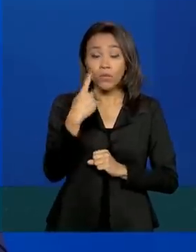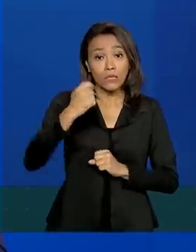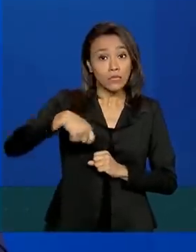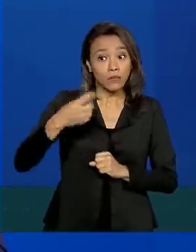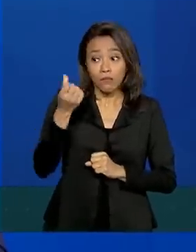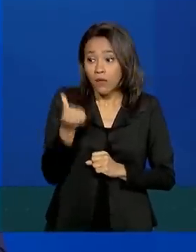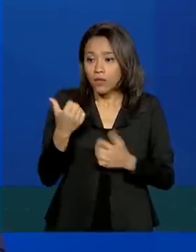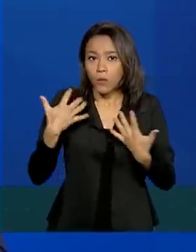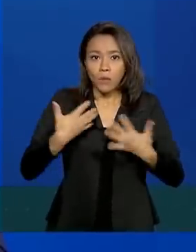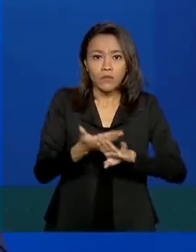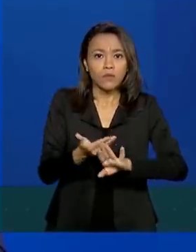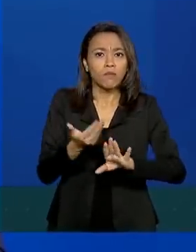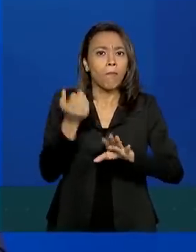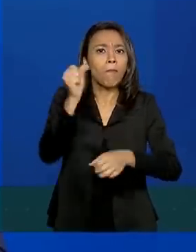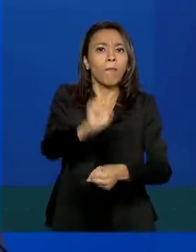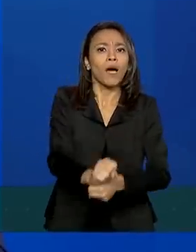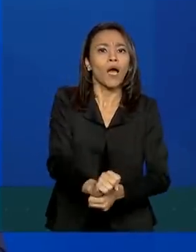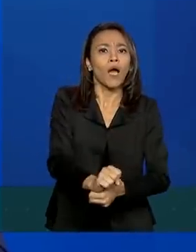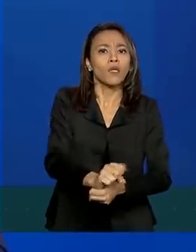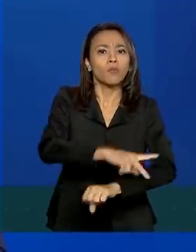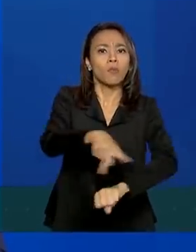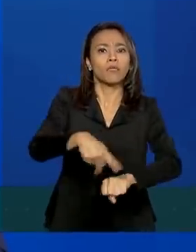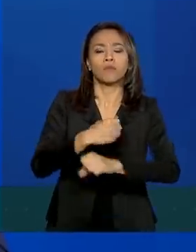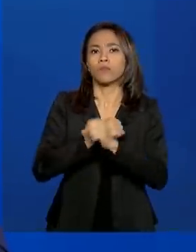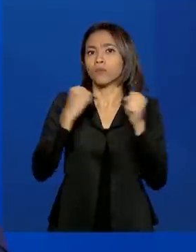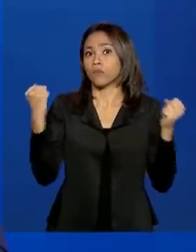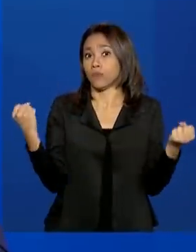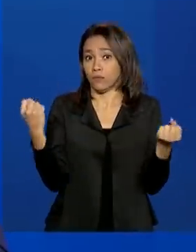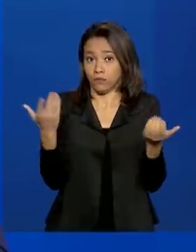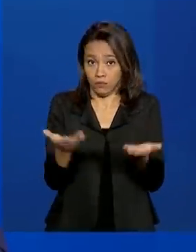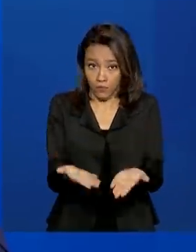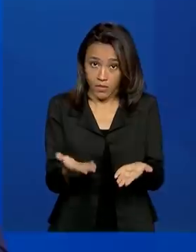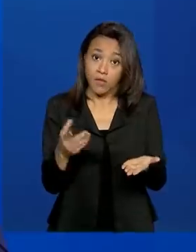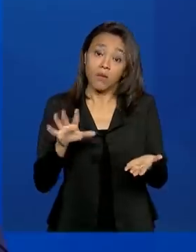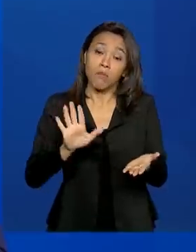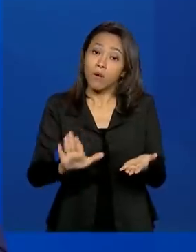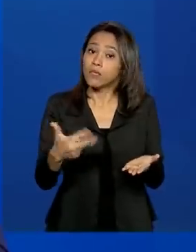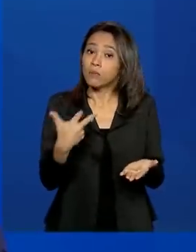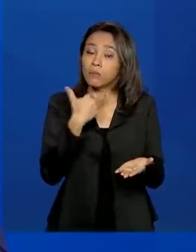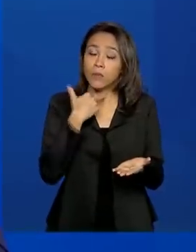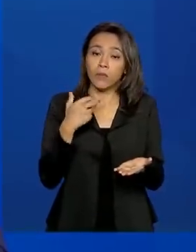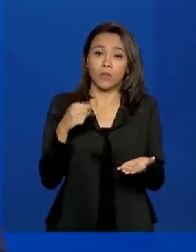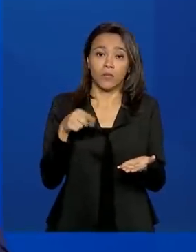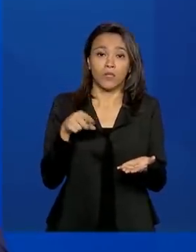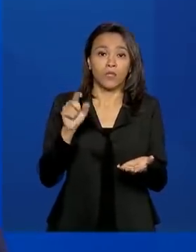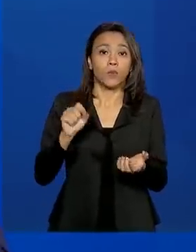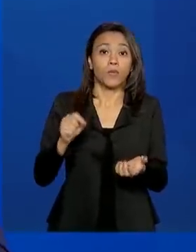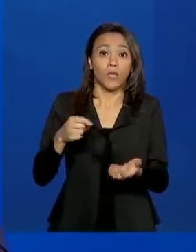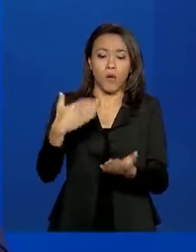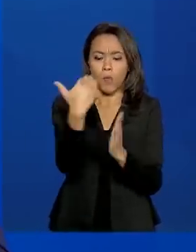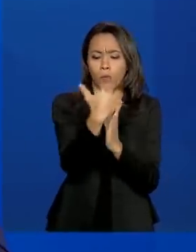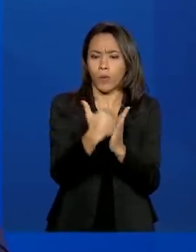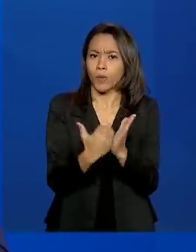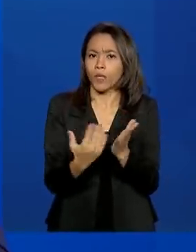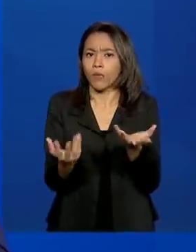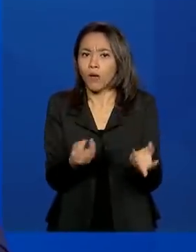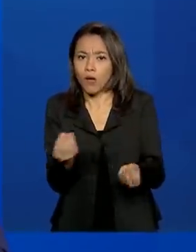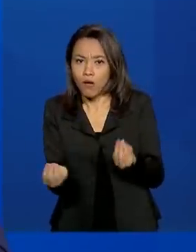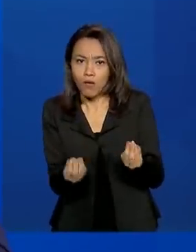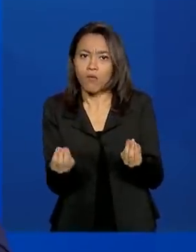afastamento, ele é uma medida absolutamente natural e lógica na largada, mas ele não pode não estar acompanhado de um programa de saída.